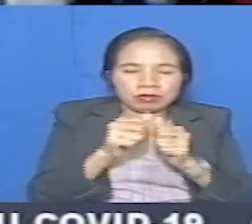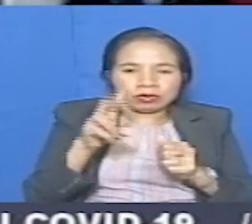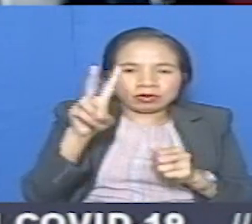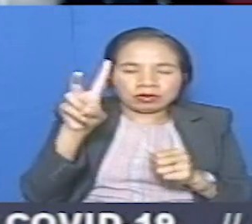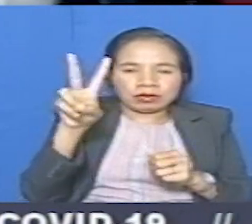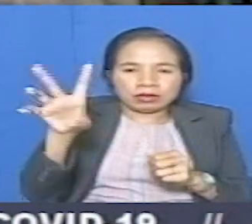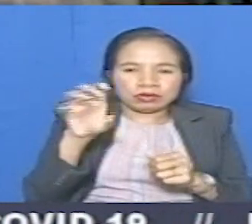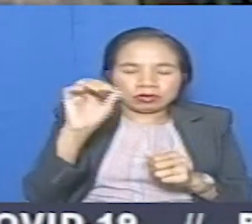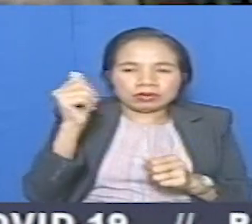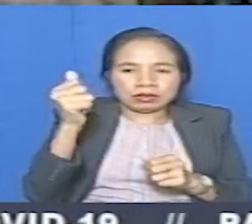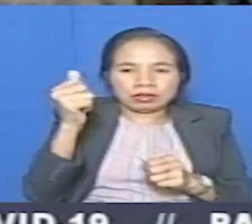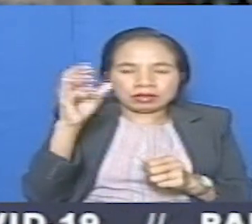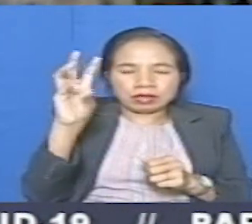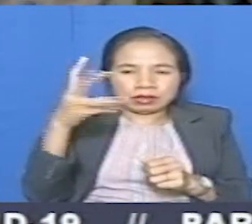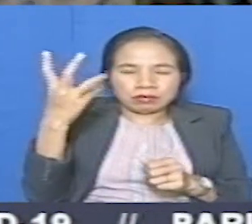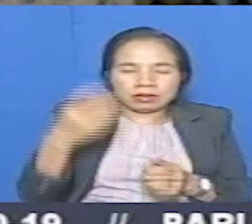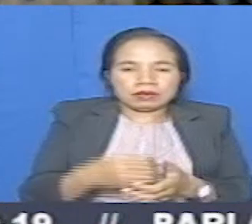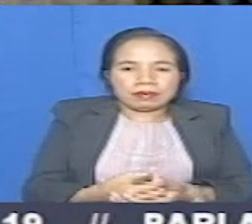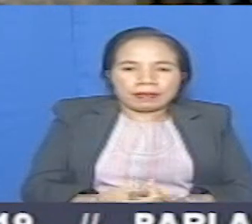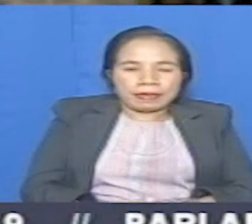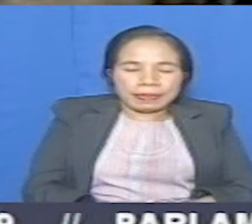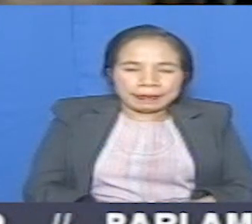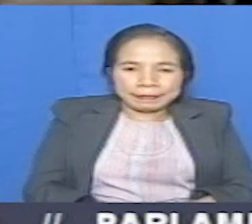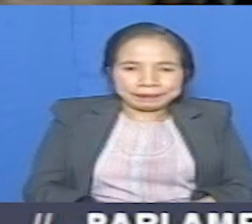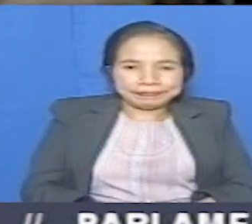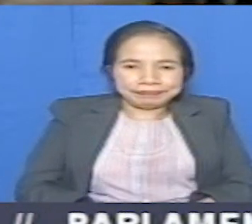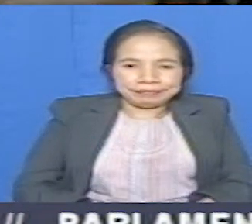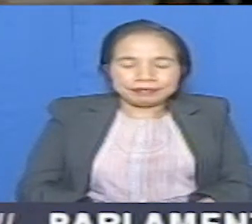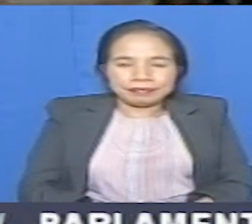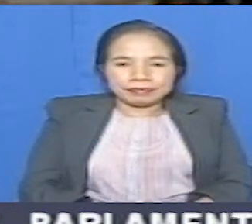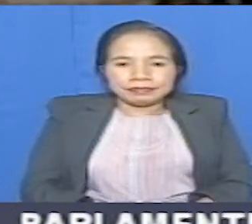sanulu rasenen. Husi vikeke bazi lukar vailu pa RTTA.